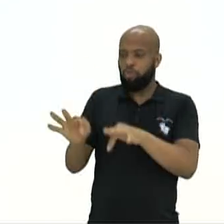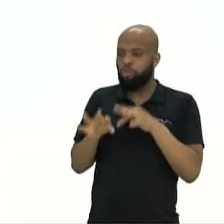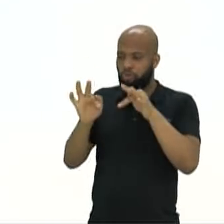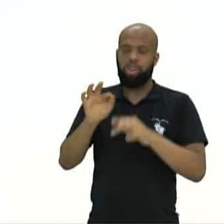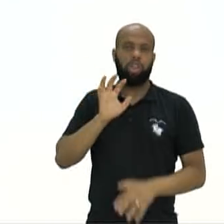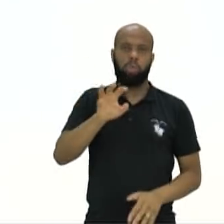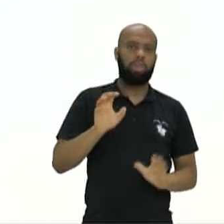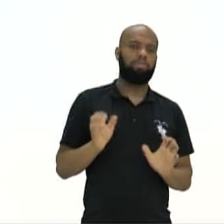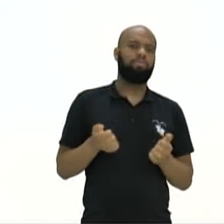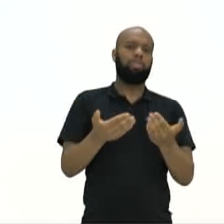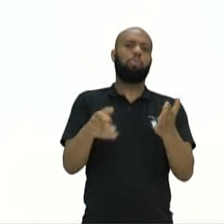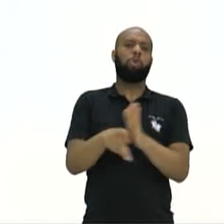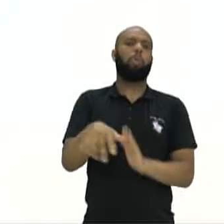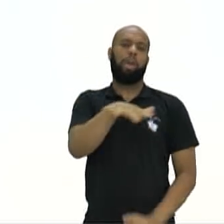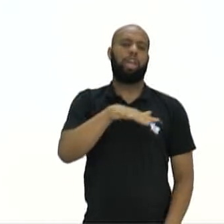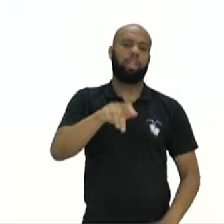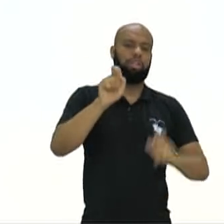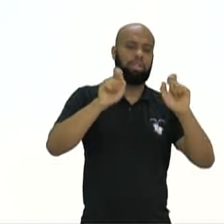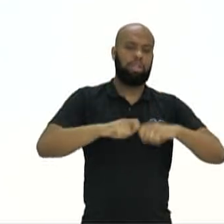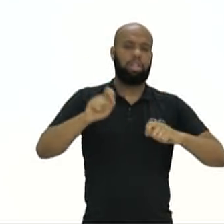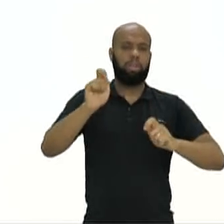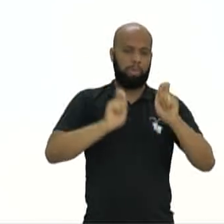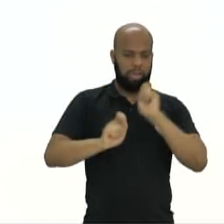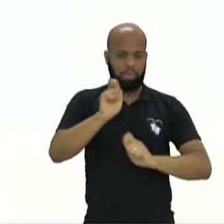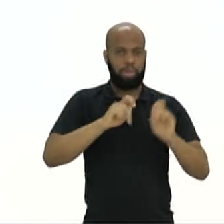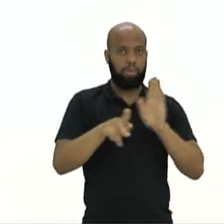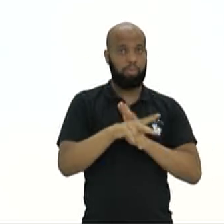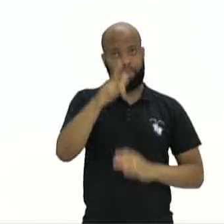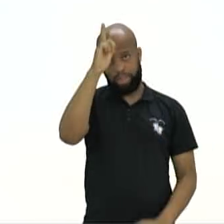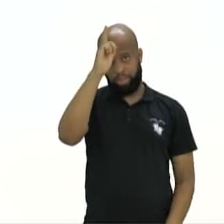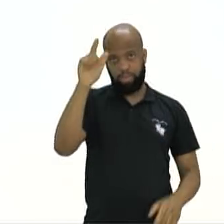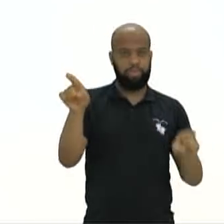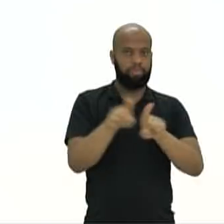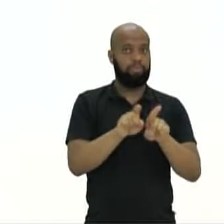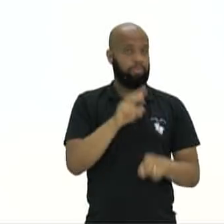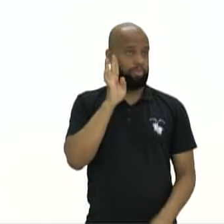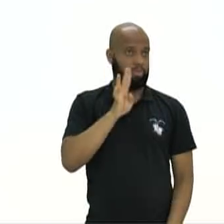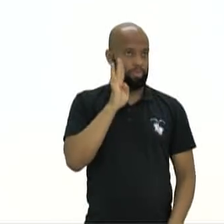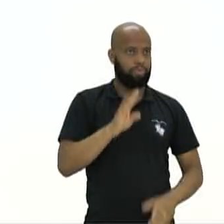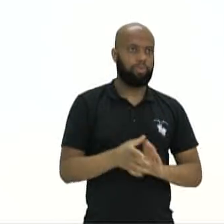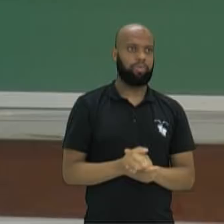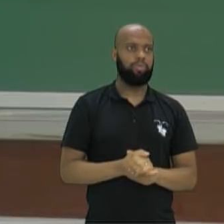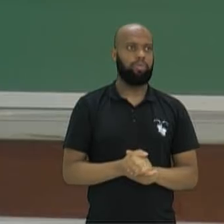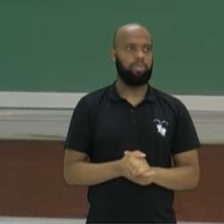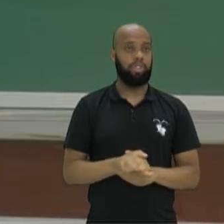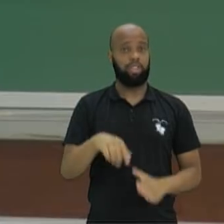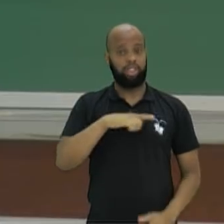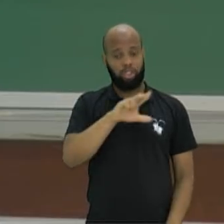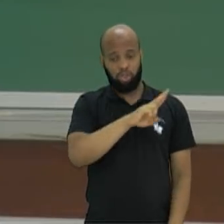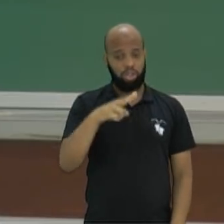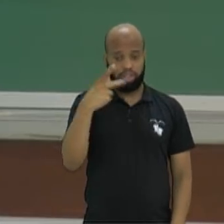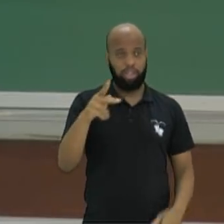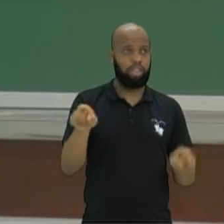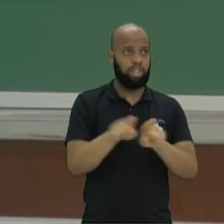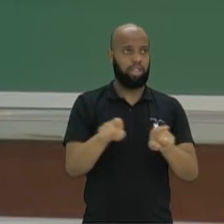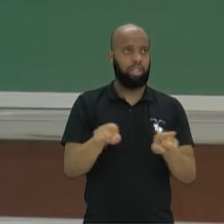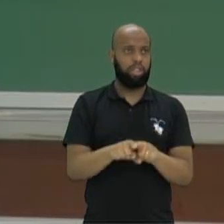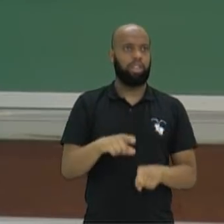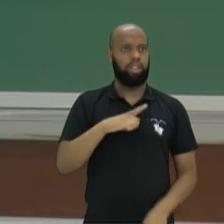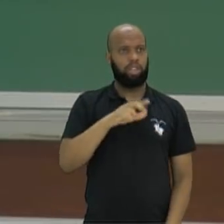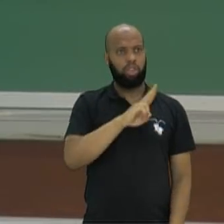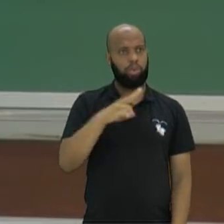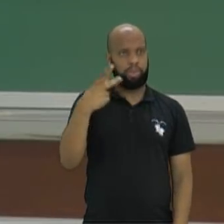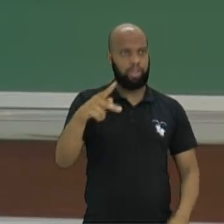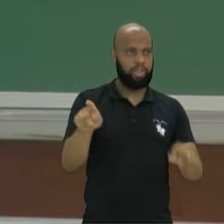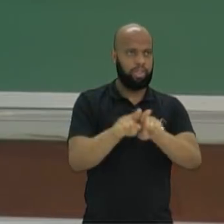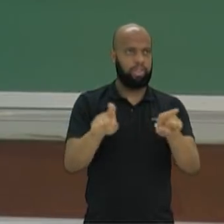disso, né? É um principado, uma região que ele poderia administrar na região ali da Alemanha, olha que bacana. Com o nome dele, inclusive, né? Não sei o que, Nassau.